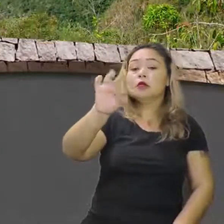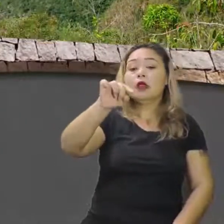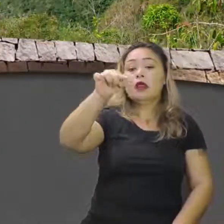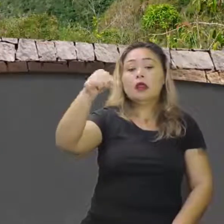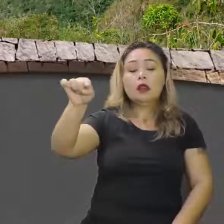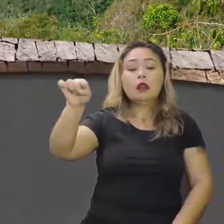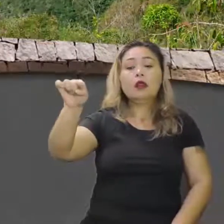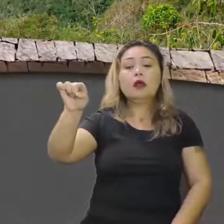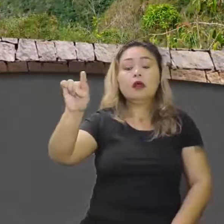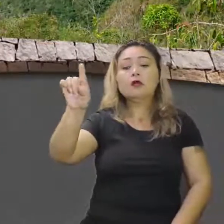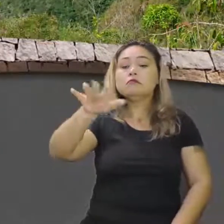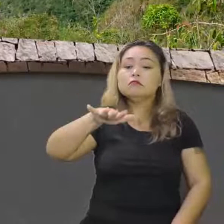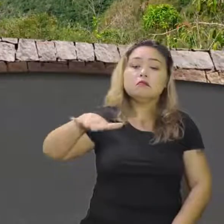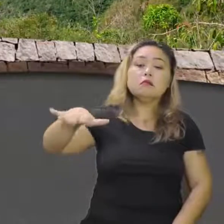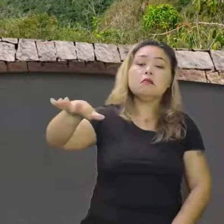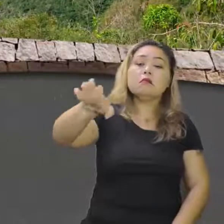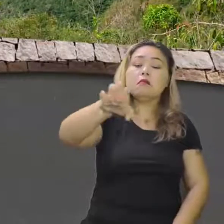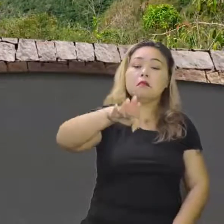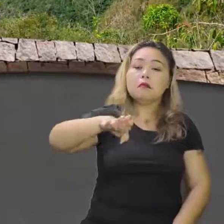Caatinga é o nome do bioma.